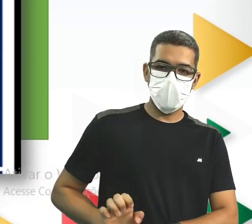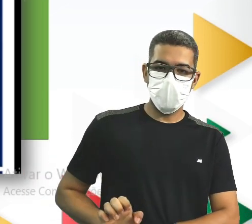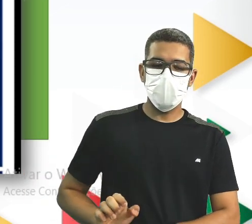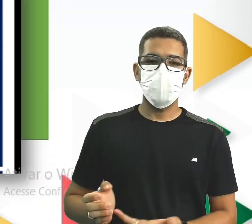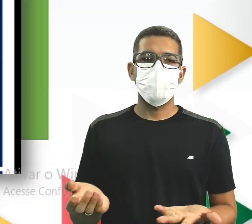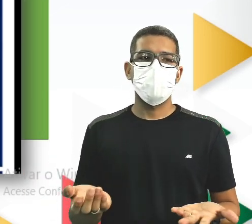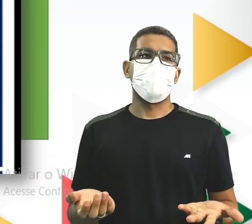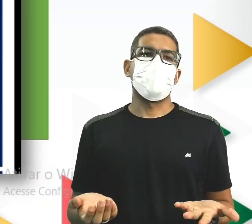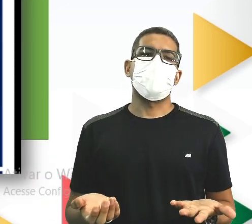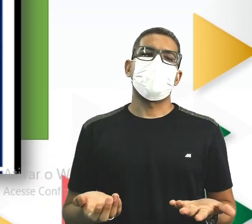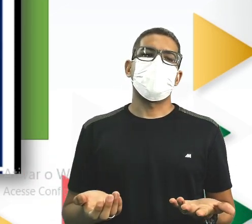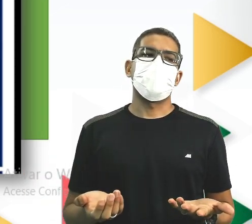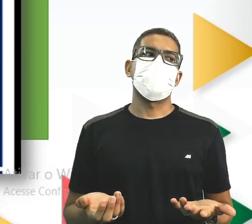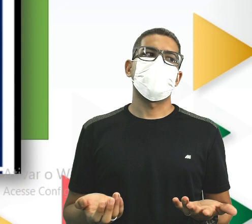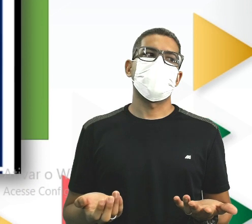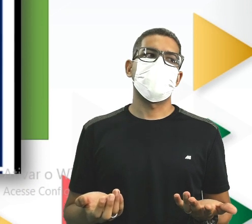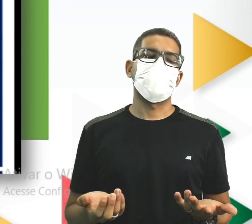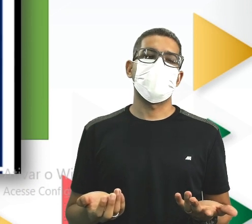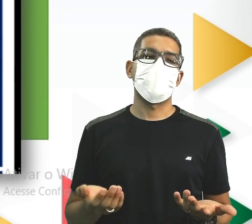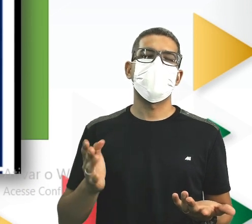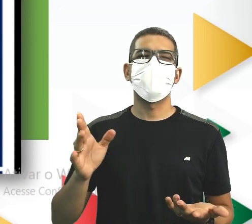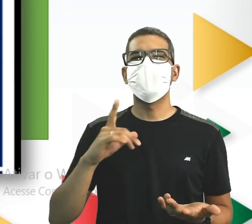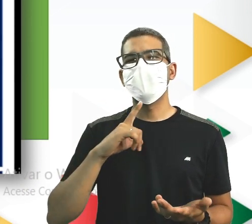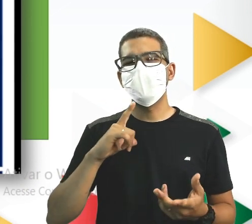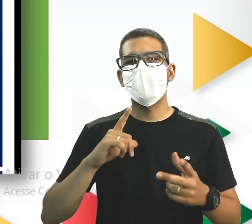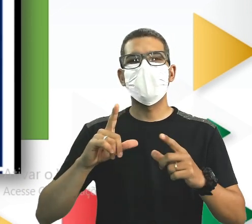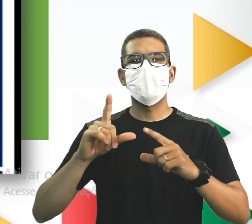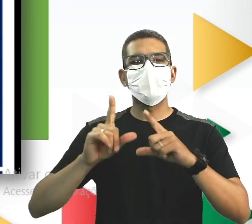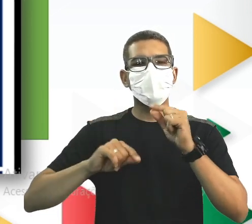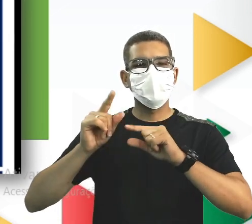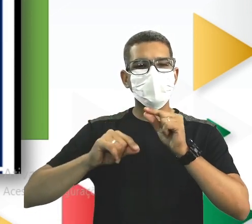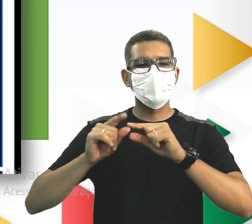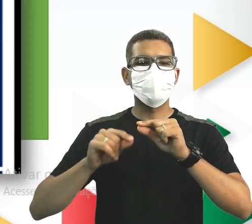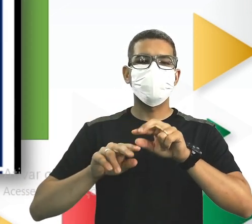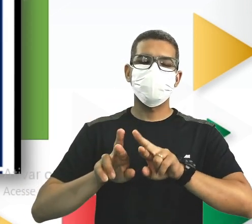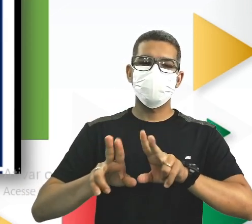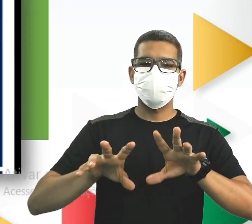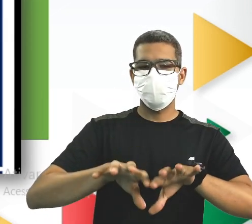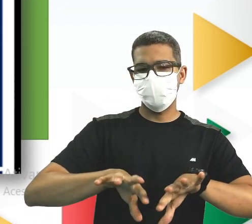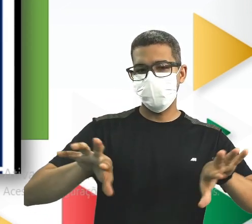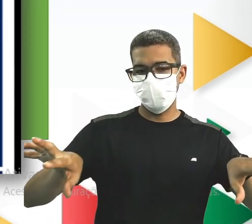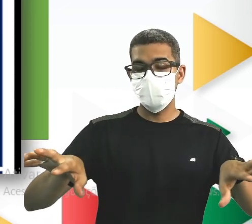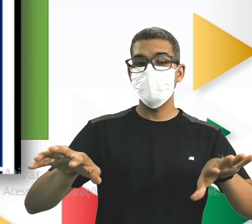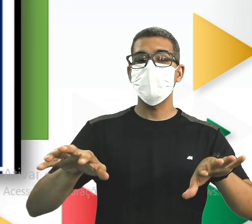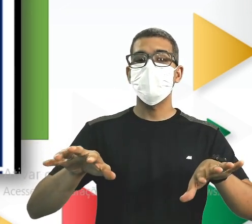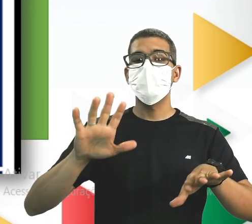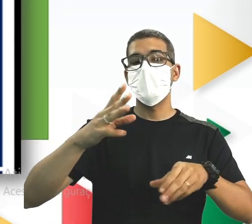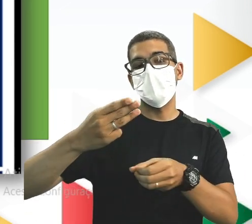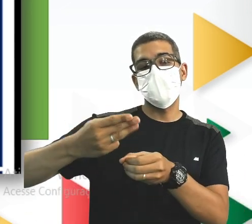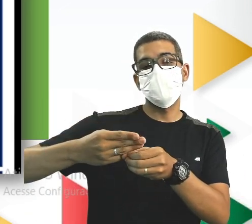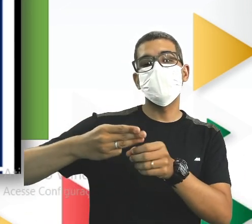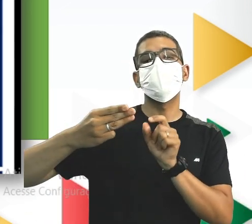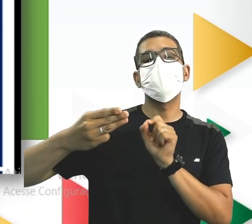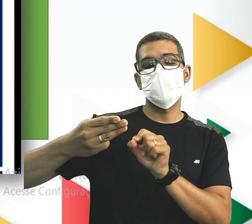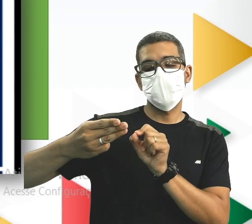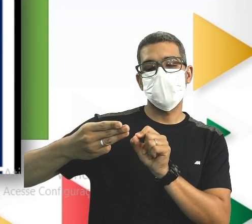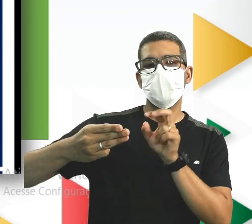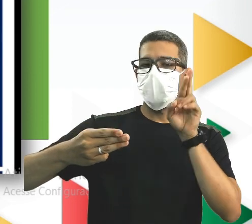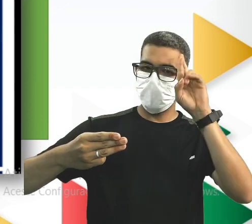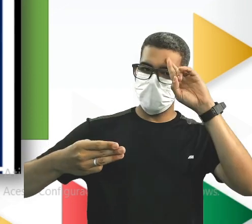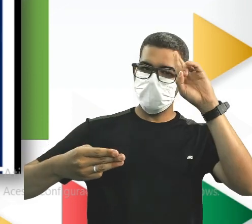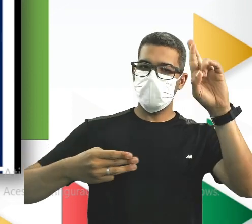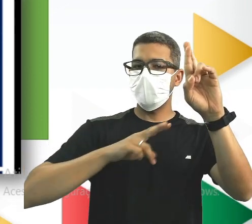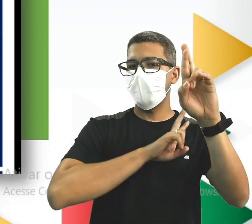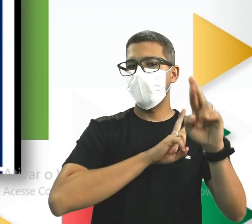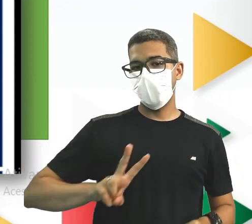estaduais. Só o Distrito Federal são o distrito, né? Já os municípios são os vereadores. Então, cada um nas